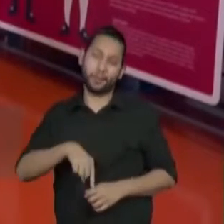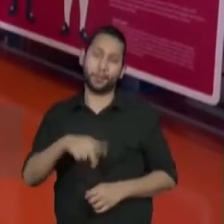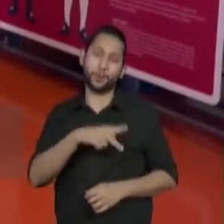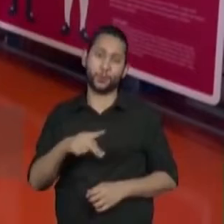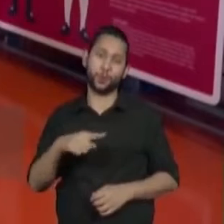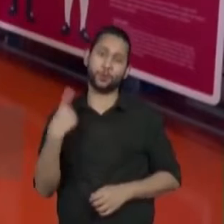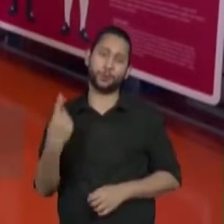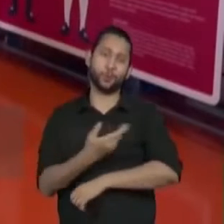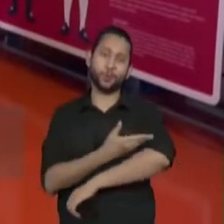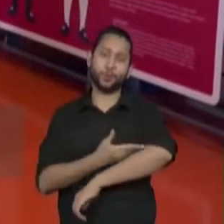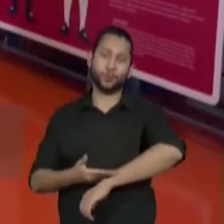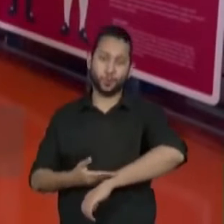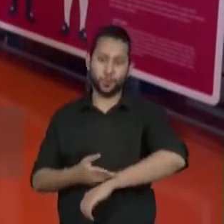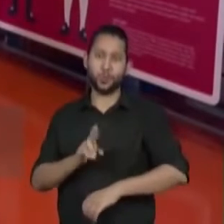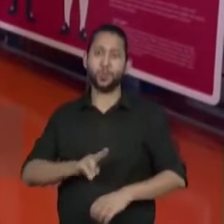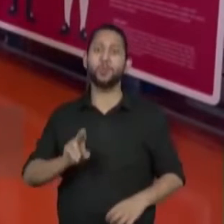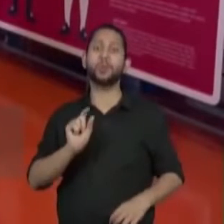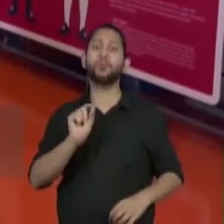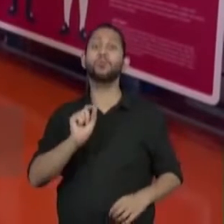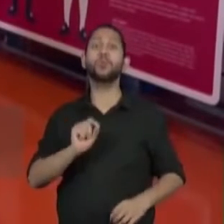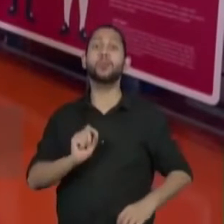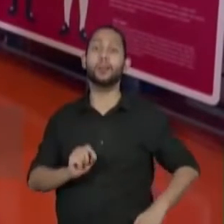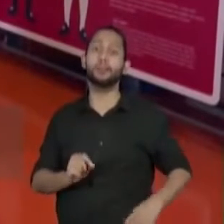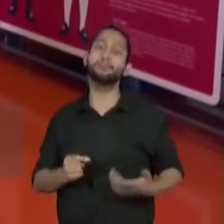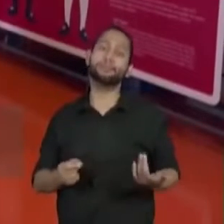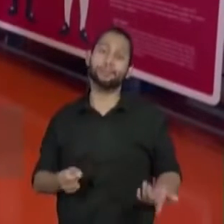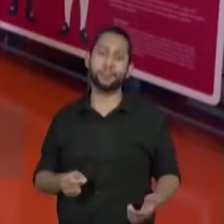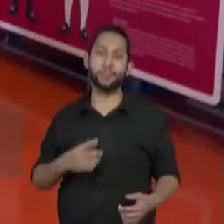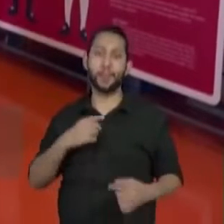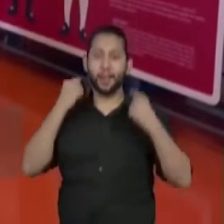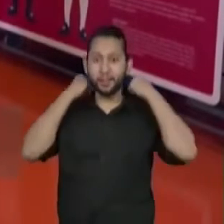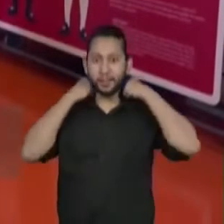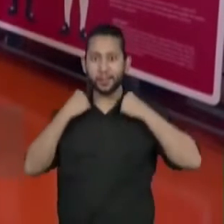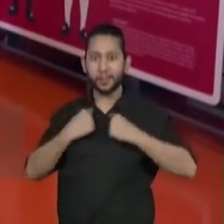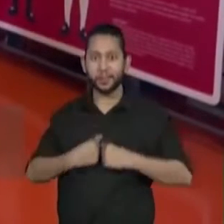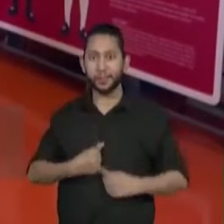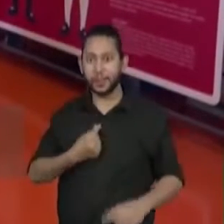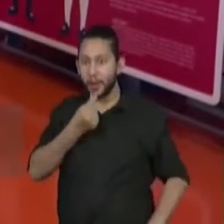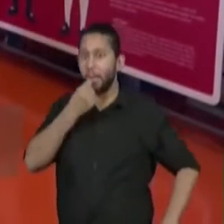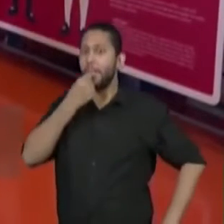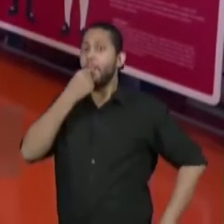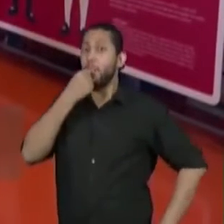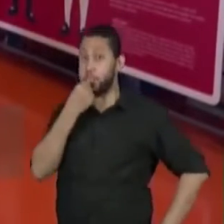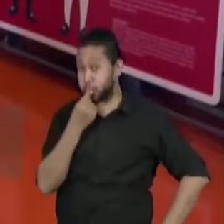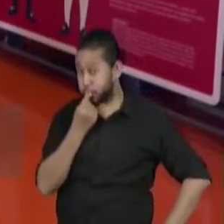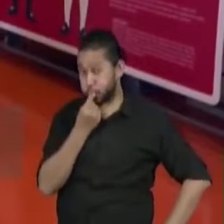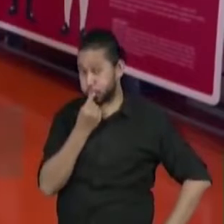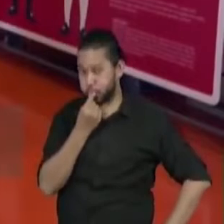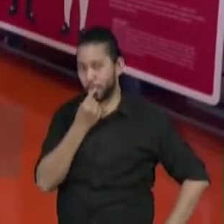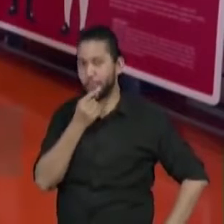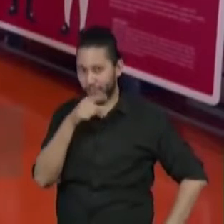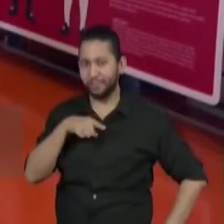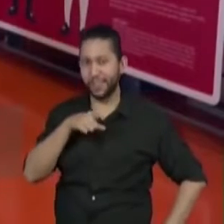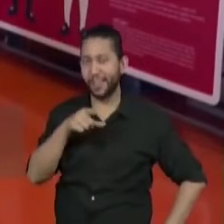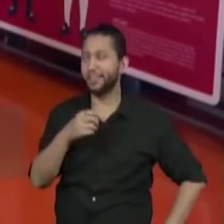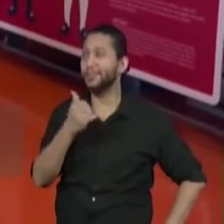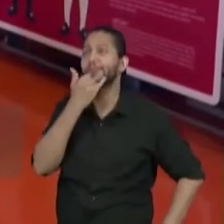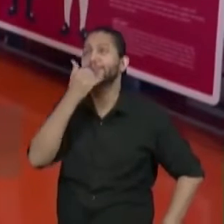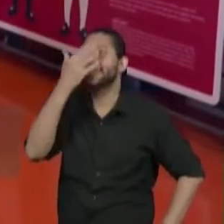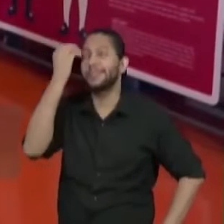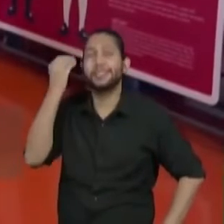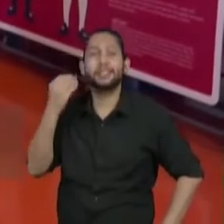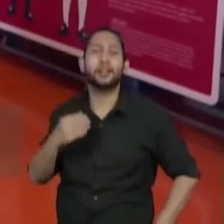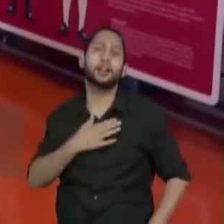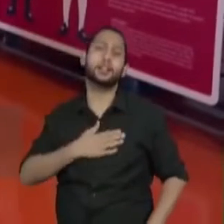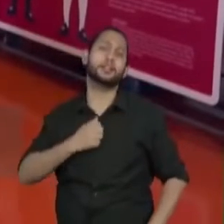educação física, usamos bastante. O que que é? Nosso apito. Você trouxe apito? Não trouxe Eu apito. também não, mas olha, gente, que saudade